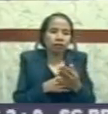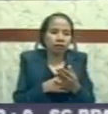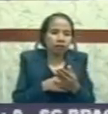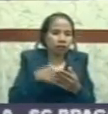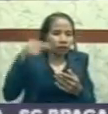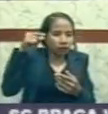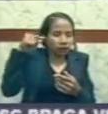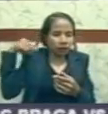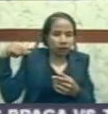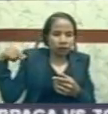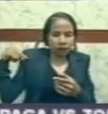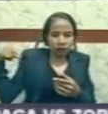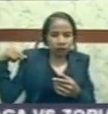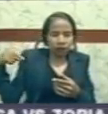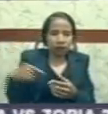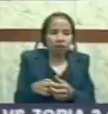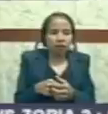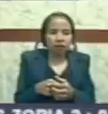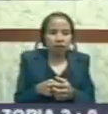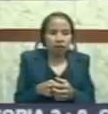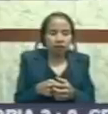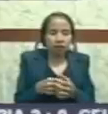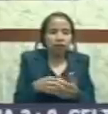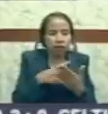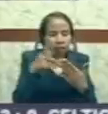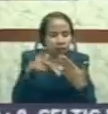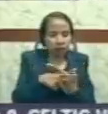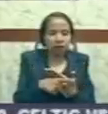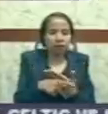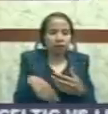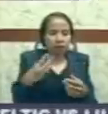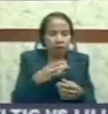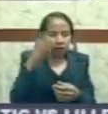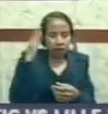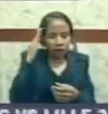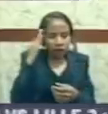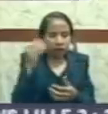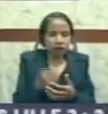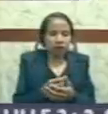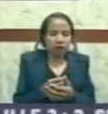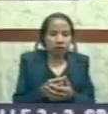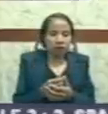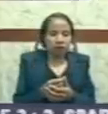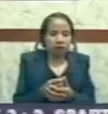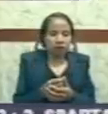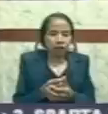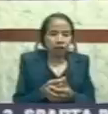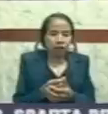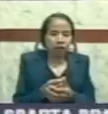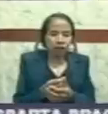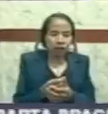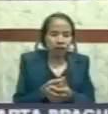caso civil caso militar agora tu mai ne programa ona ame hanoin katak ame hanoin katak em